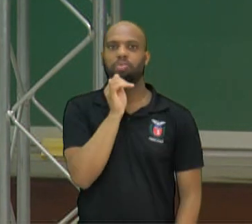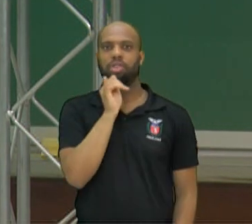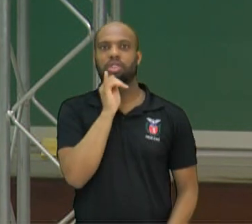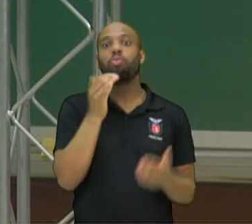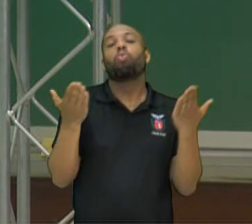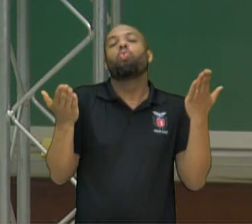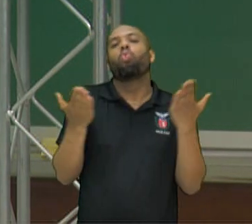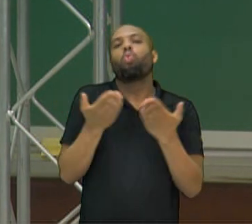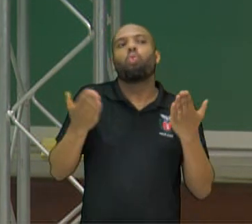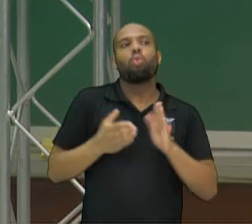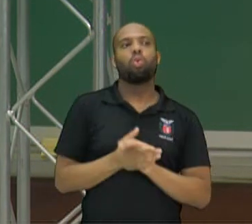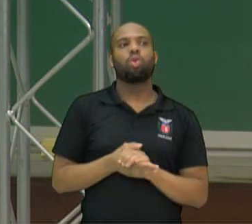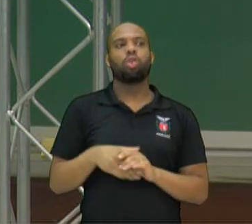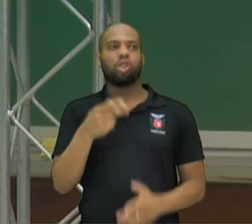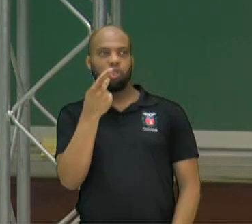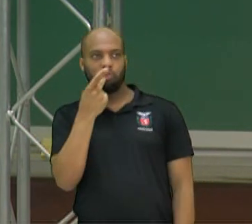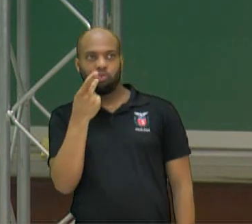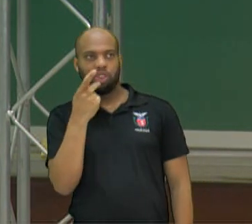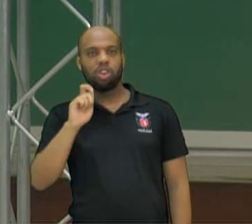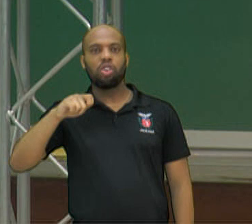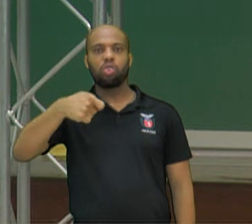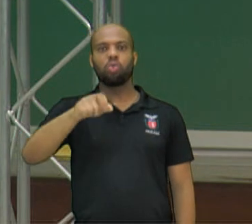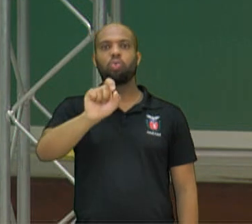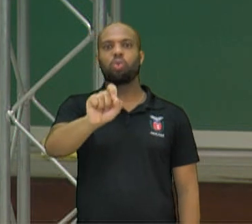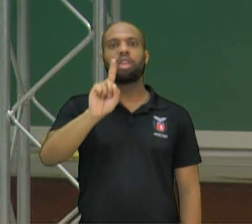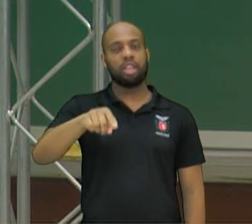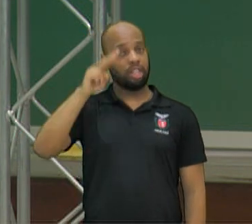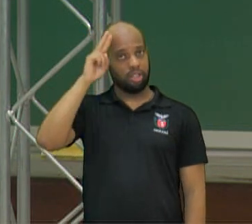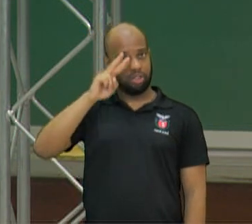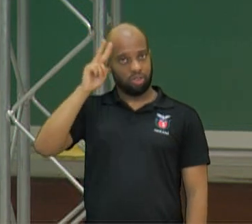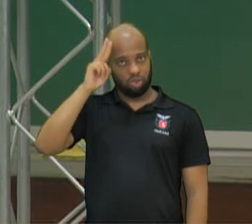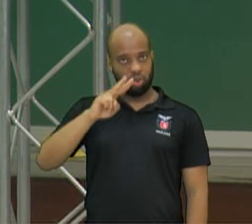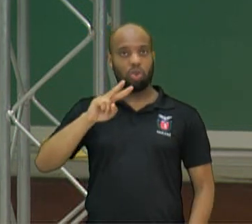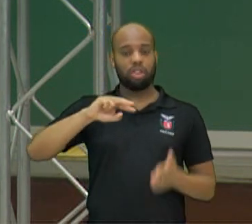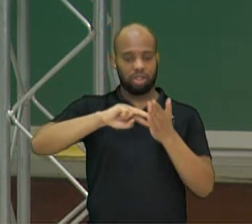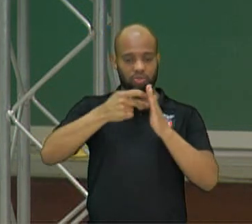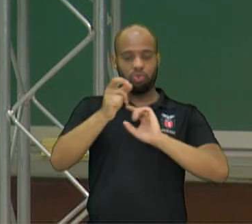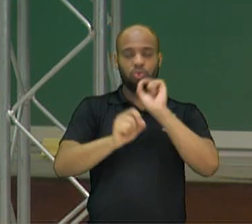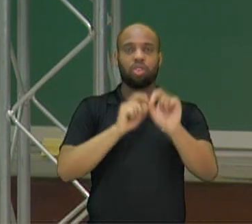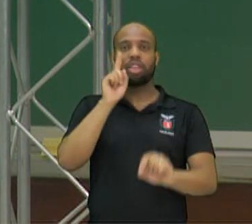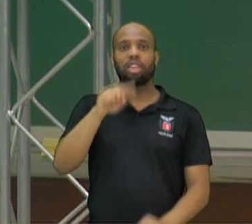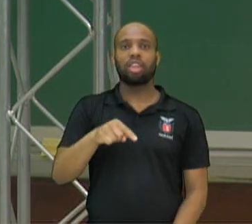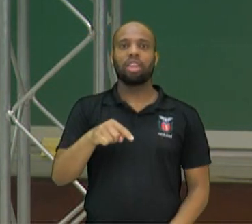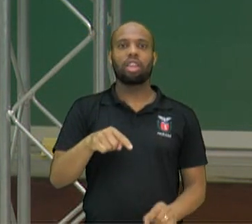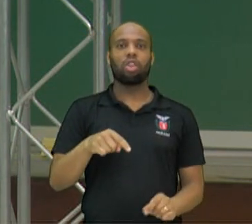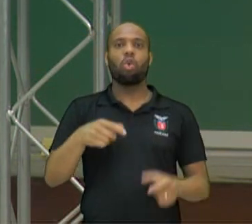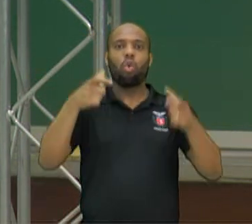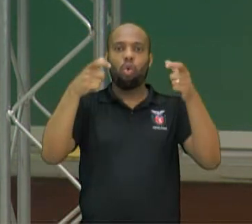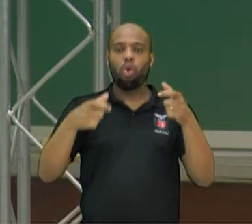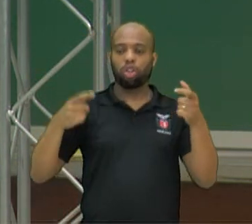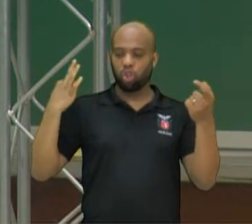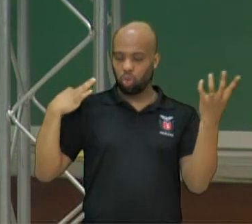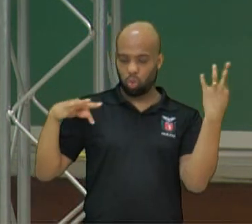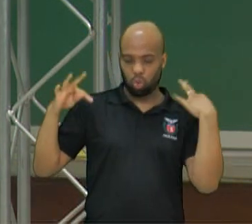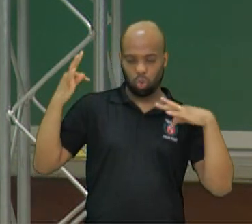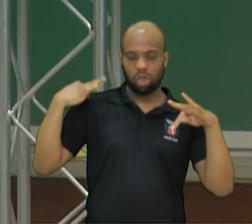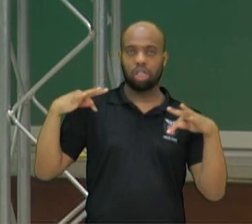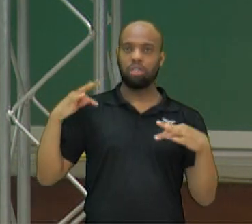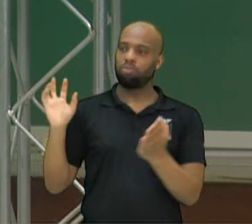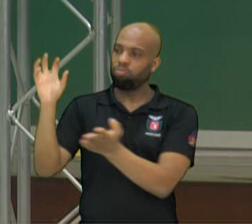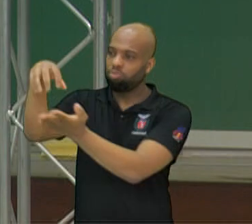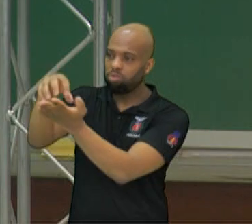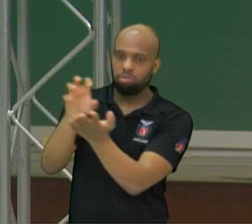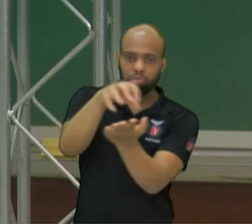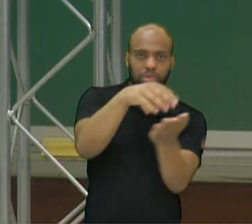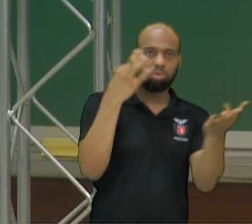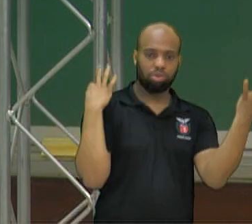falar hoje de histórias, ou seja, de pontos turísticos que existem